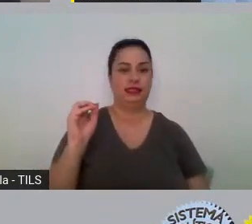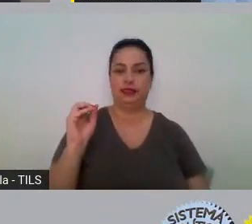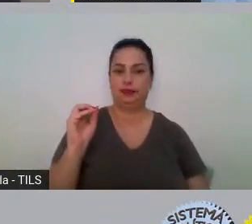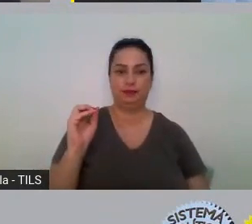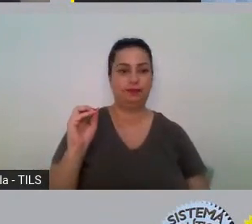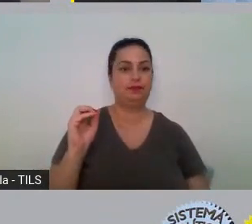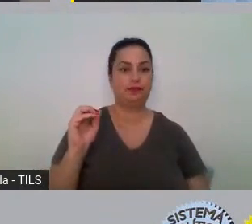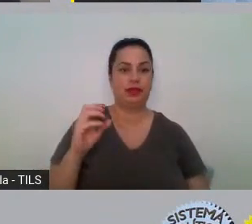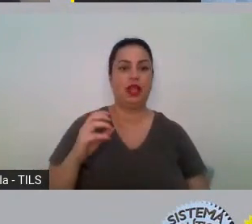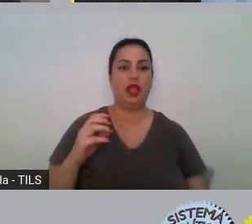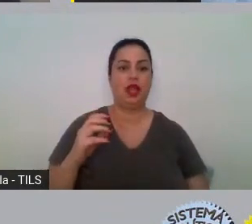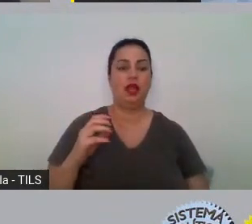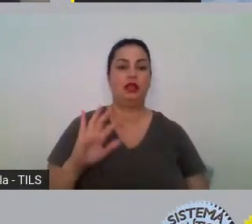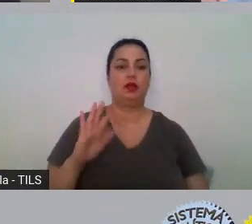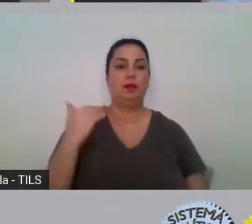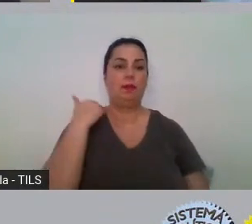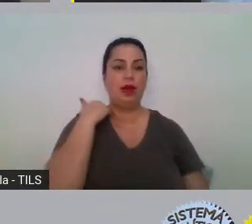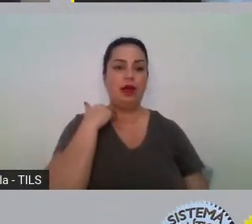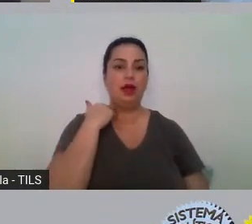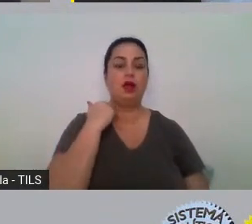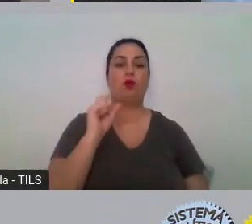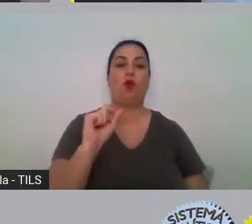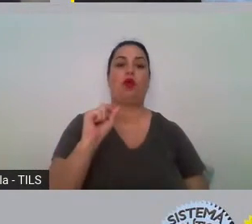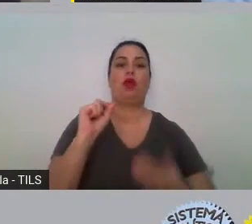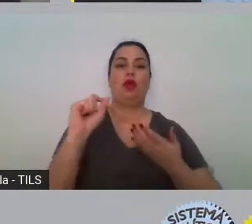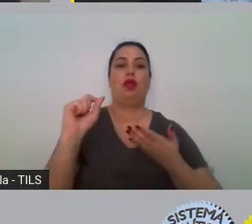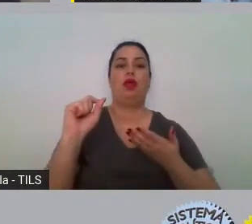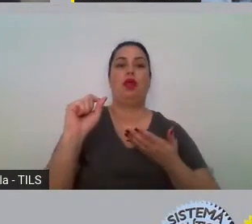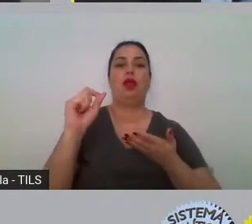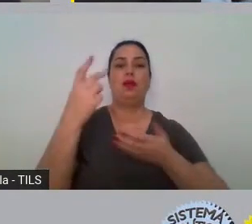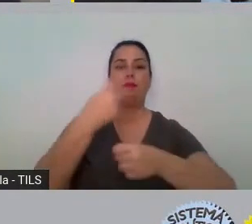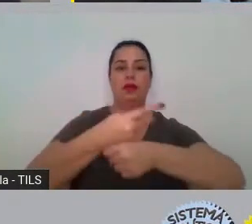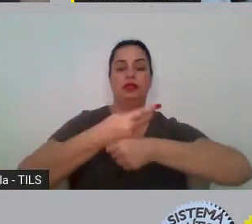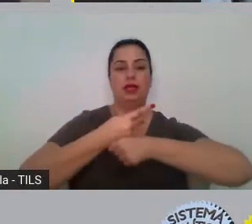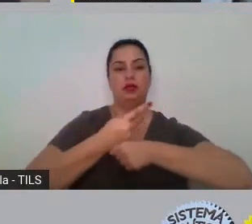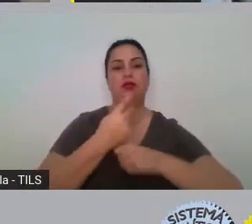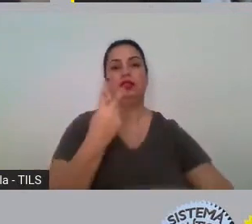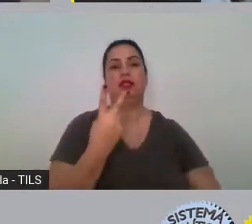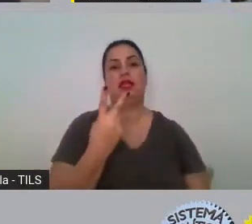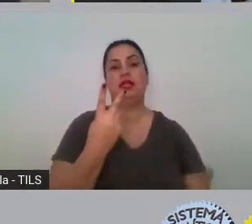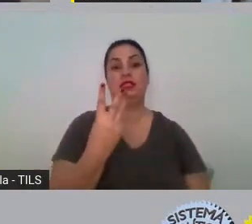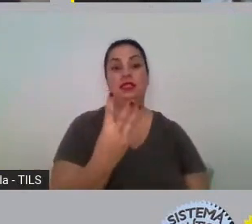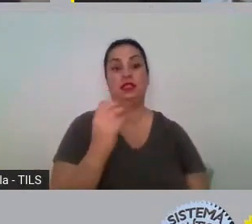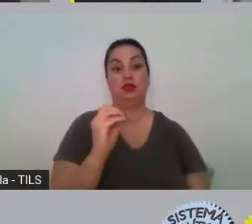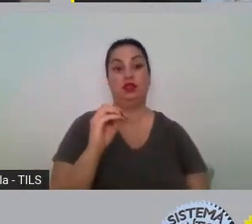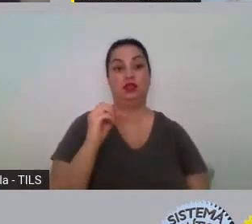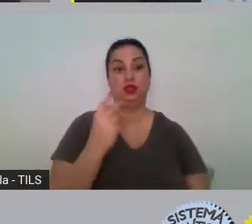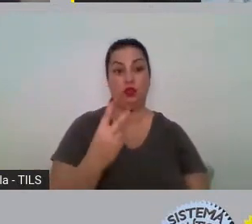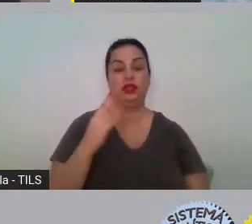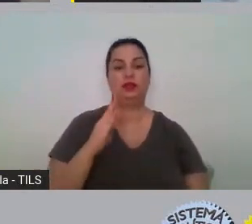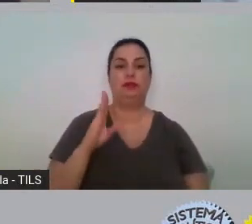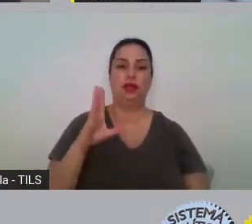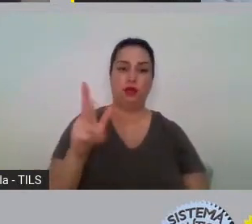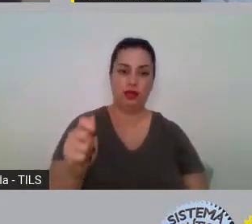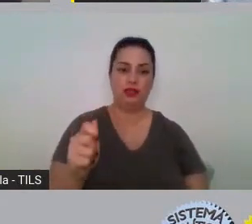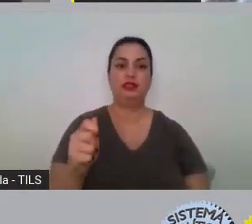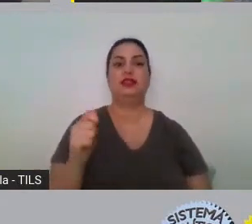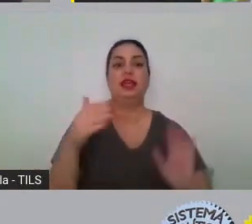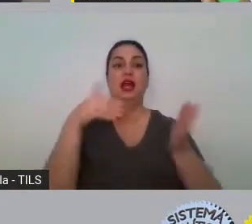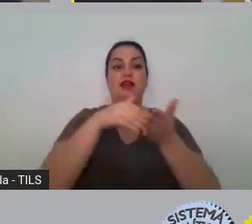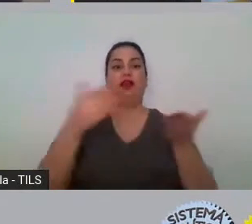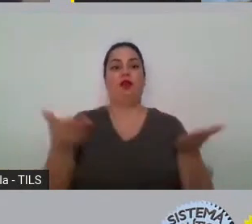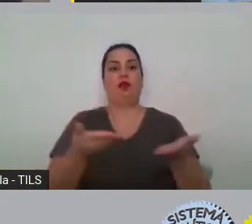tomaram emprestado 302 milhões, venderam ele, se não me engano, por 98, e ainda hoje ele compromete o financiamento